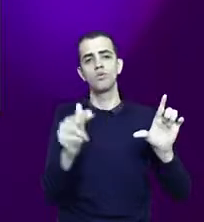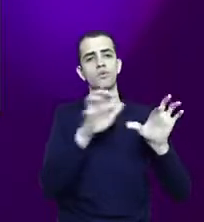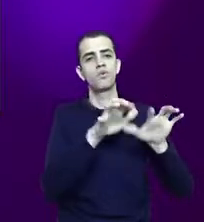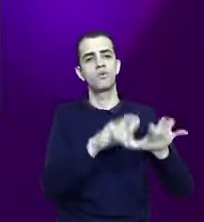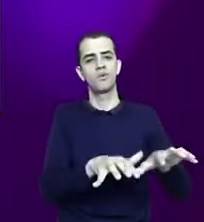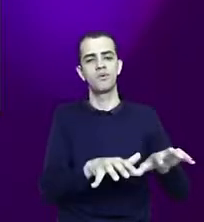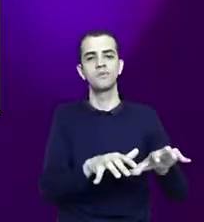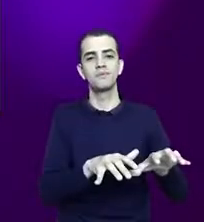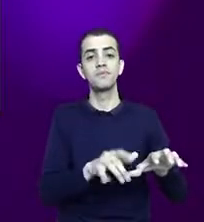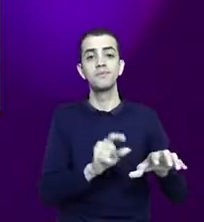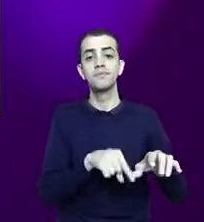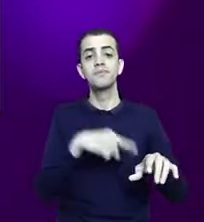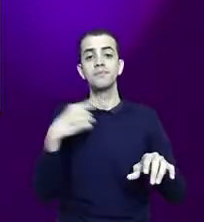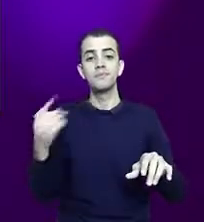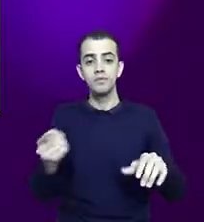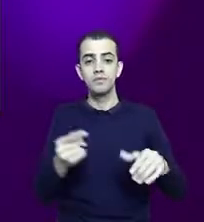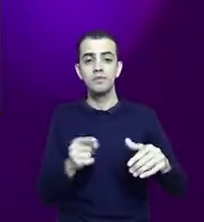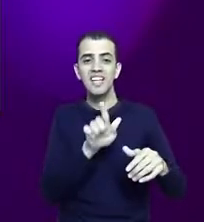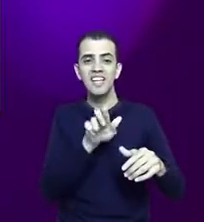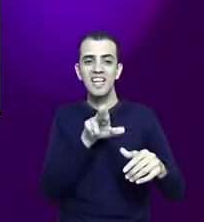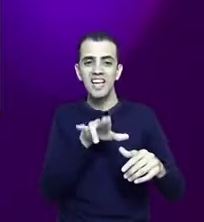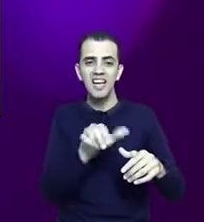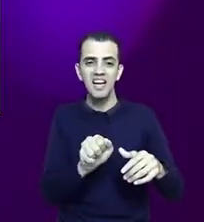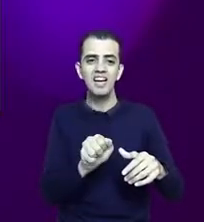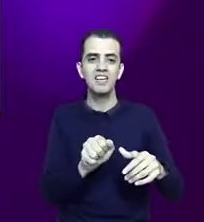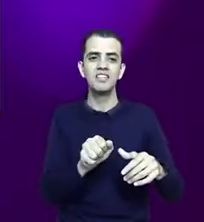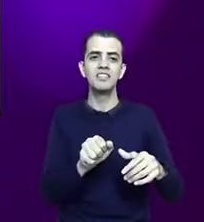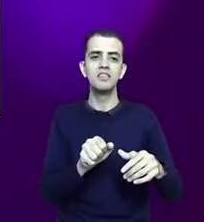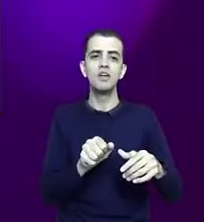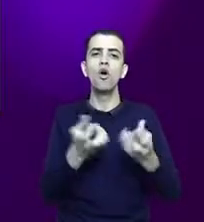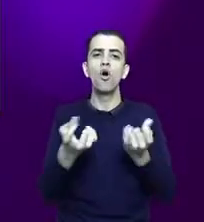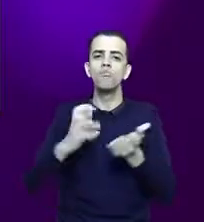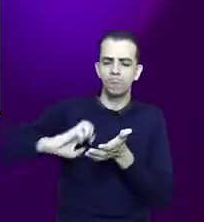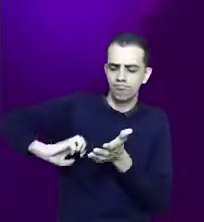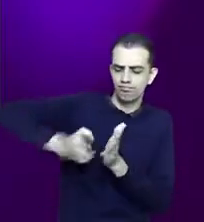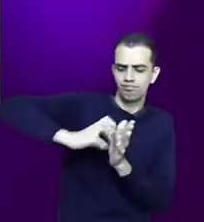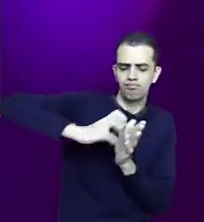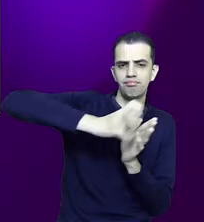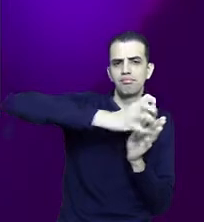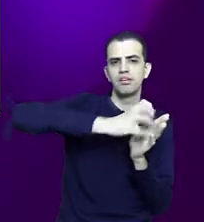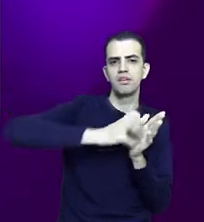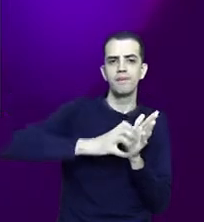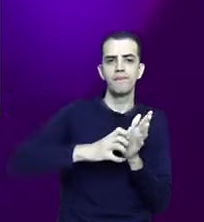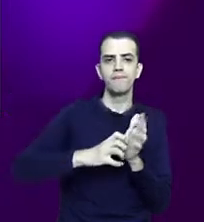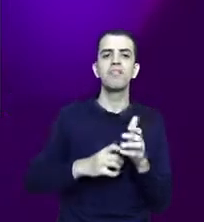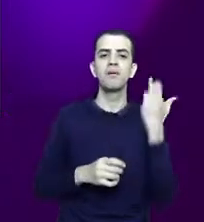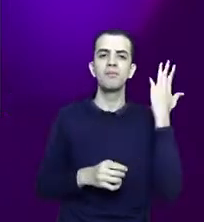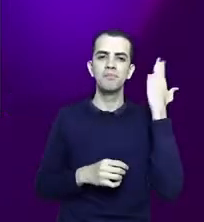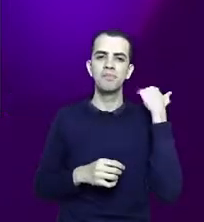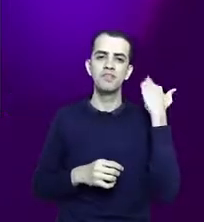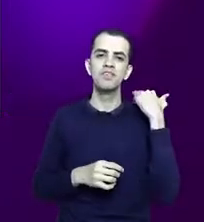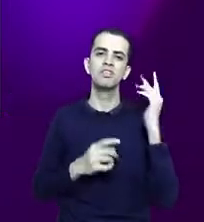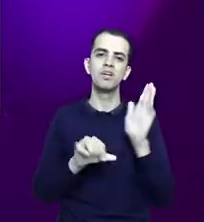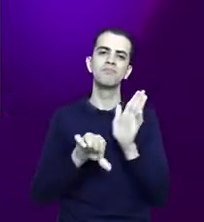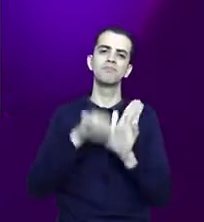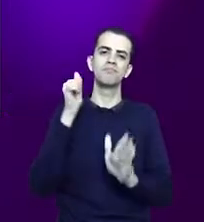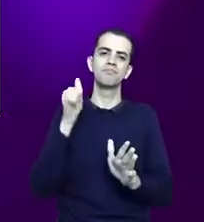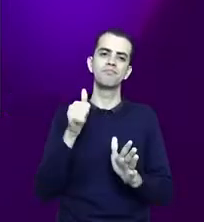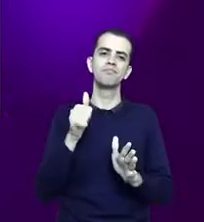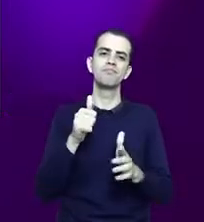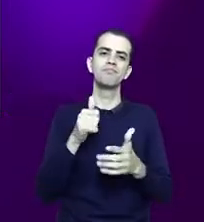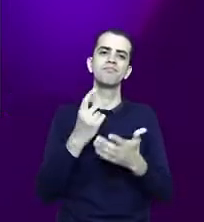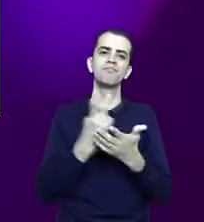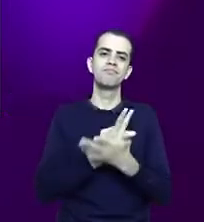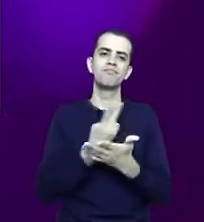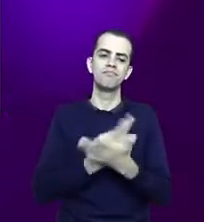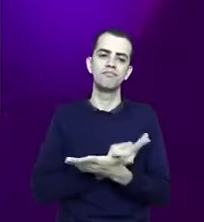tibial, e aqui um guia cirúrgico para orientar a fresagem, né? A primeira prótese havia falhado, havia um falso trajeto